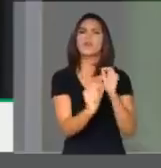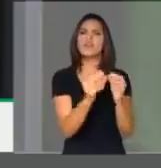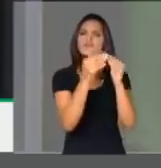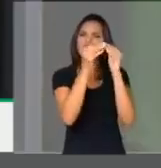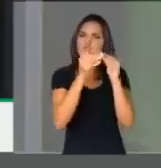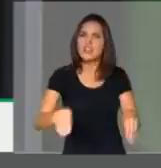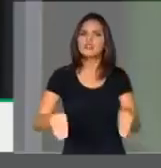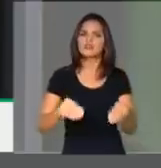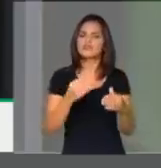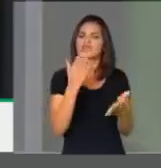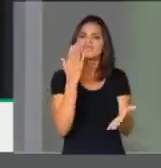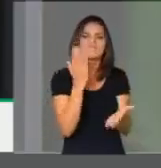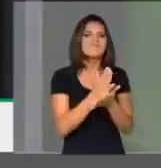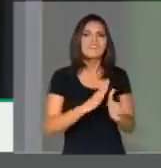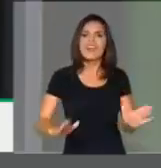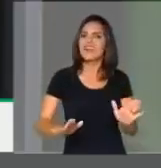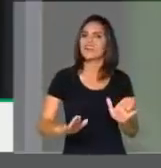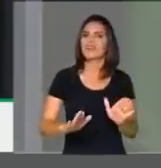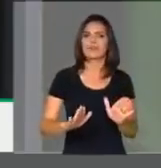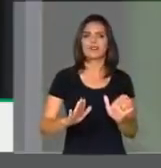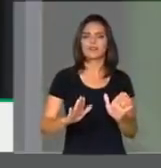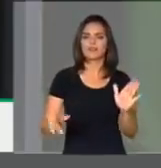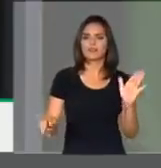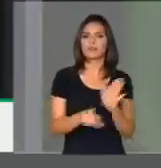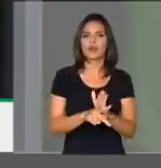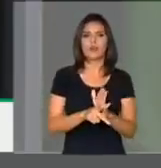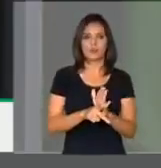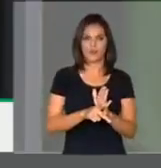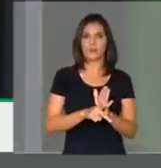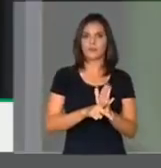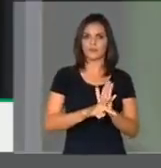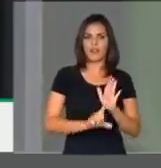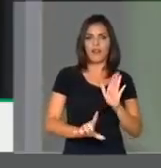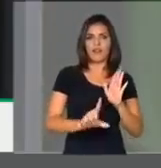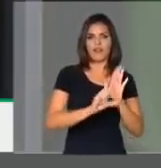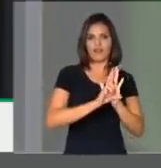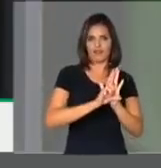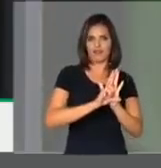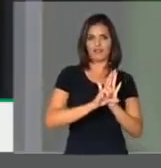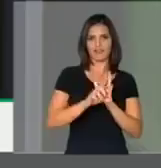Pública. E vem mais,